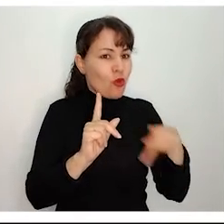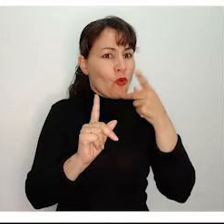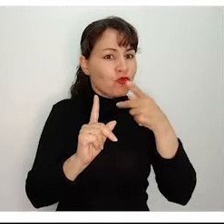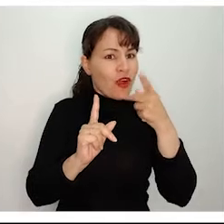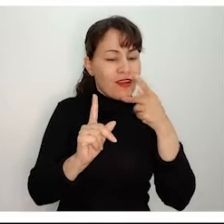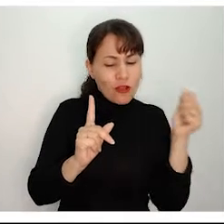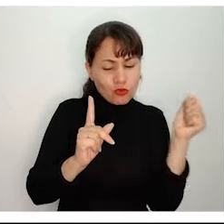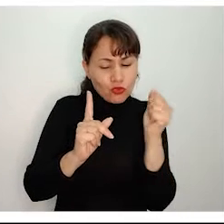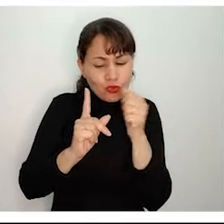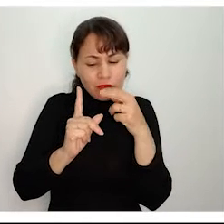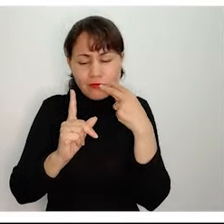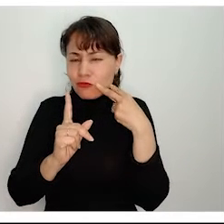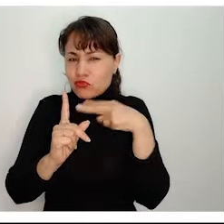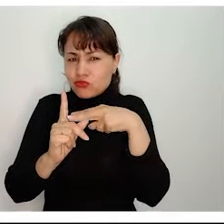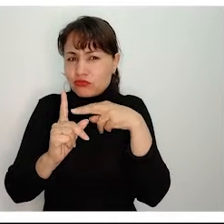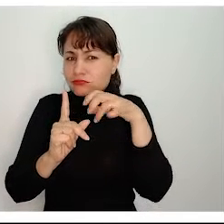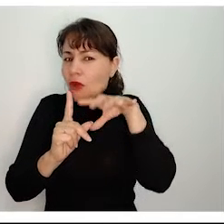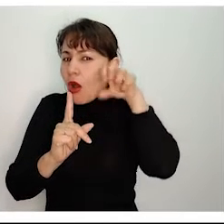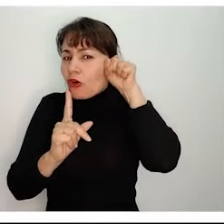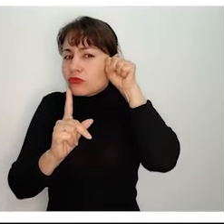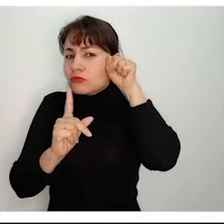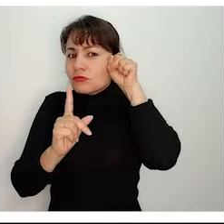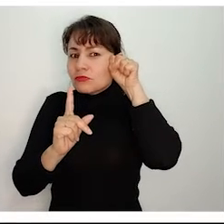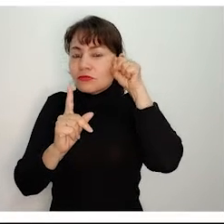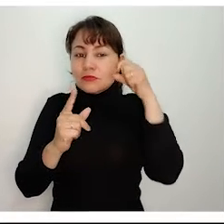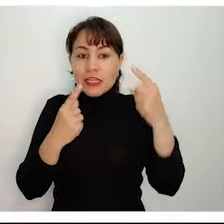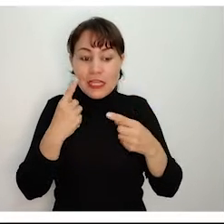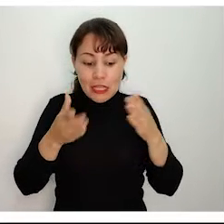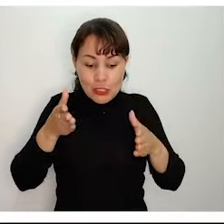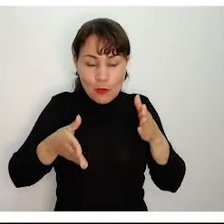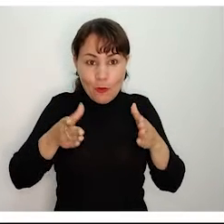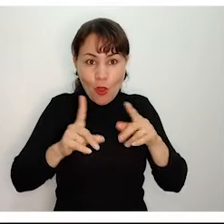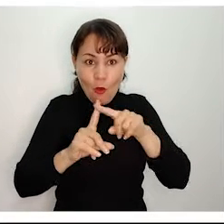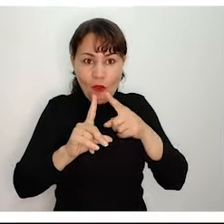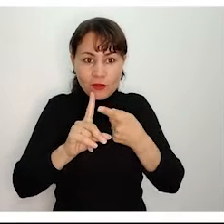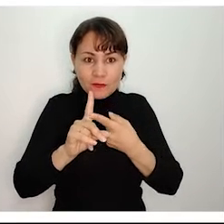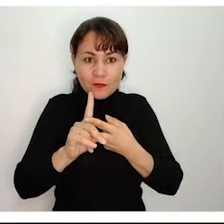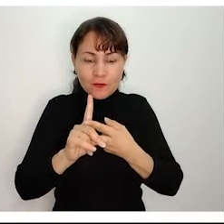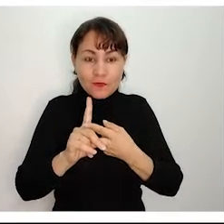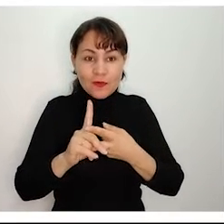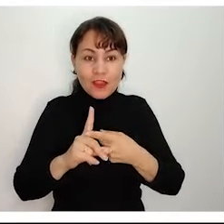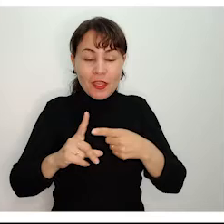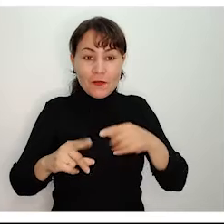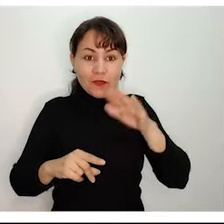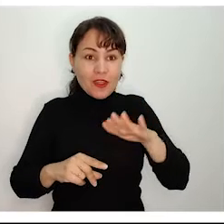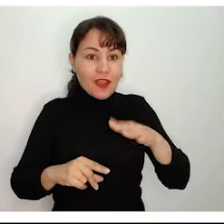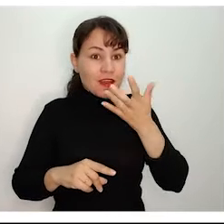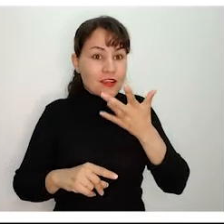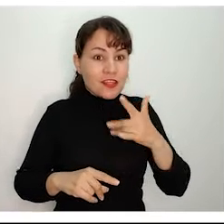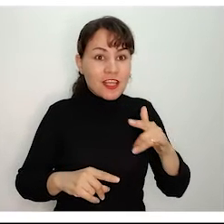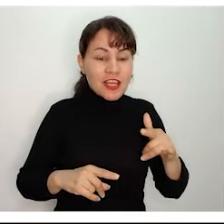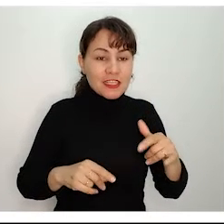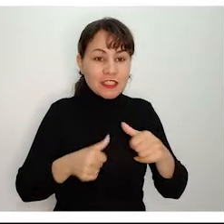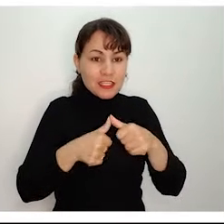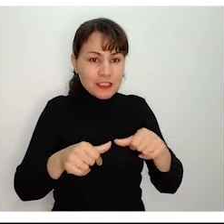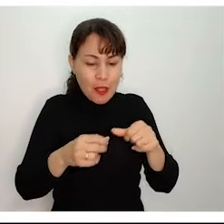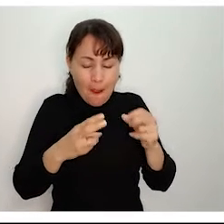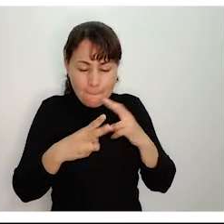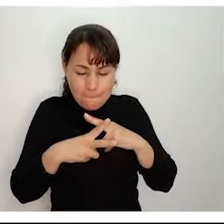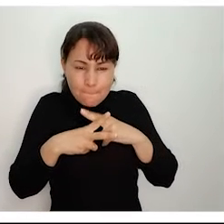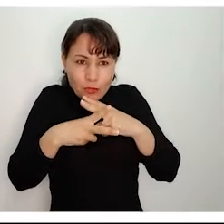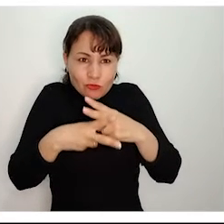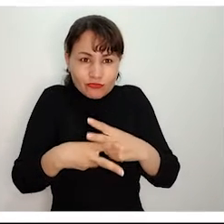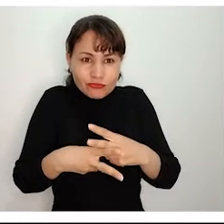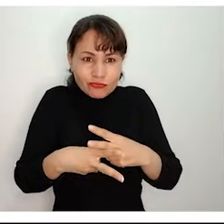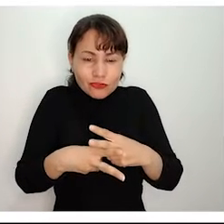as pessoas falando ali bem próximo com ela. E nesse período gestacional, a criança está ali num